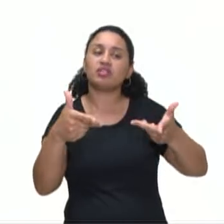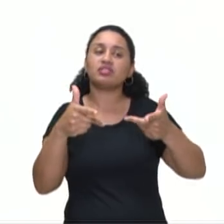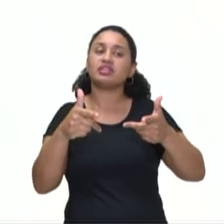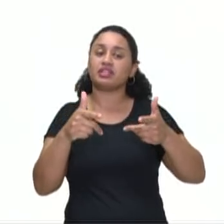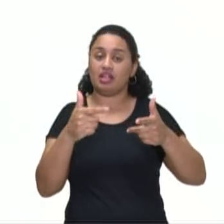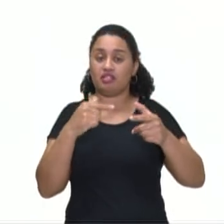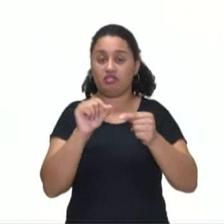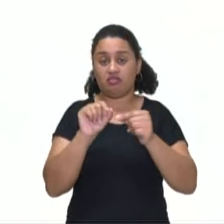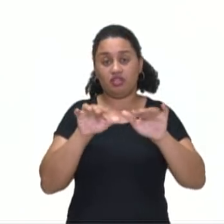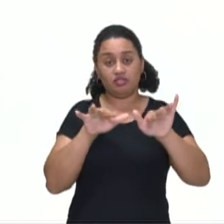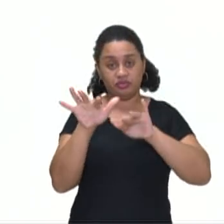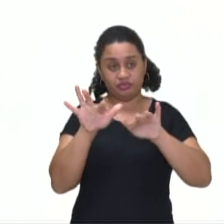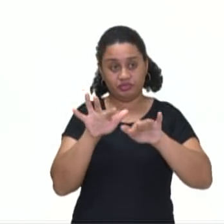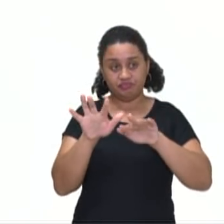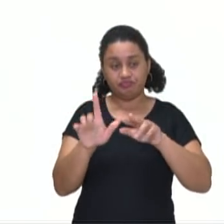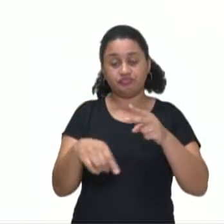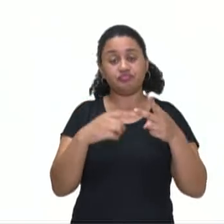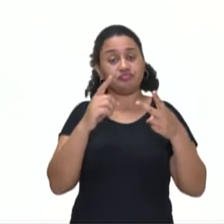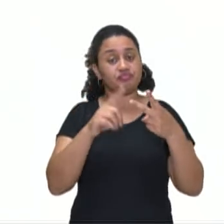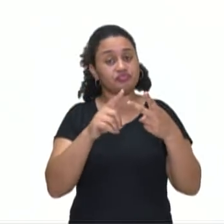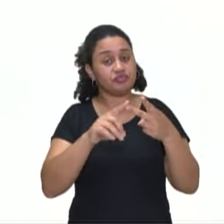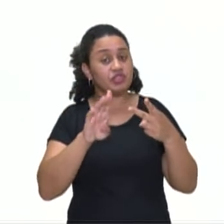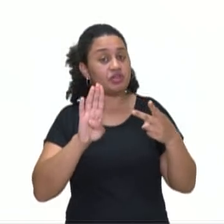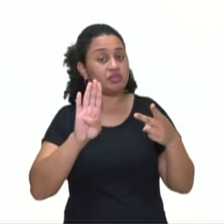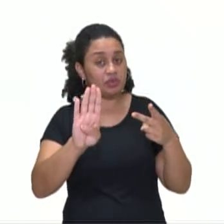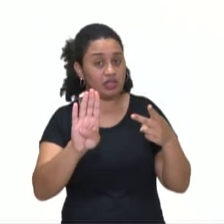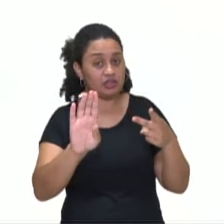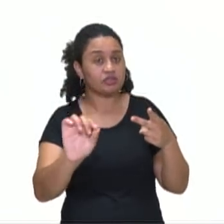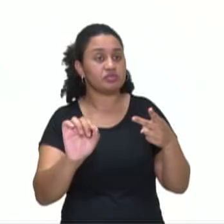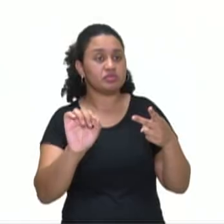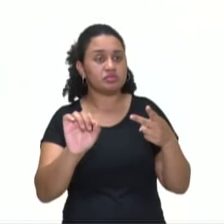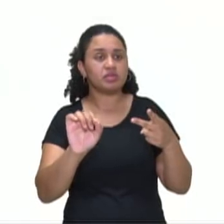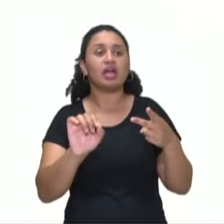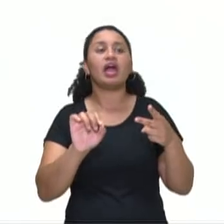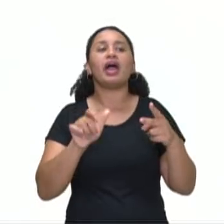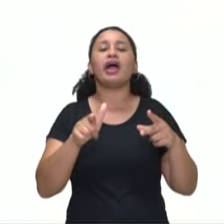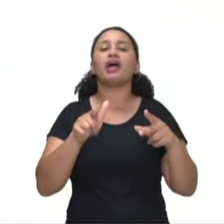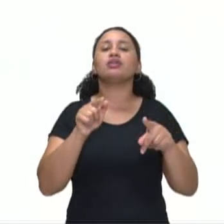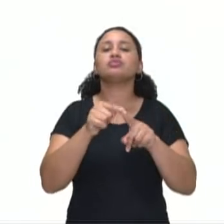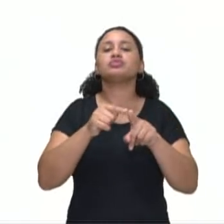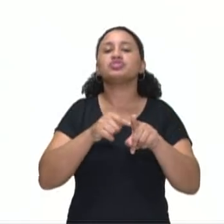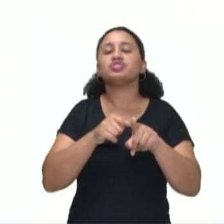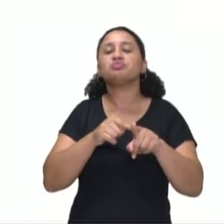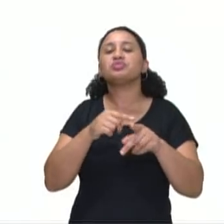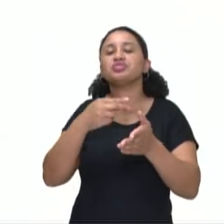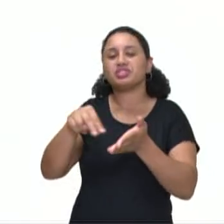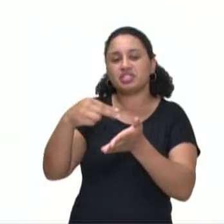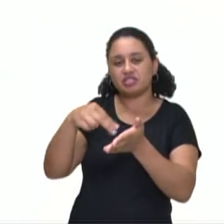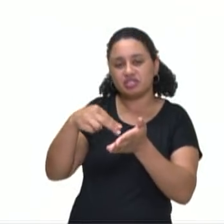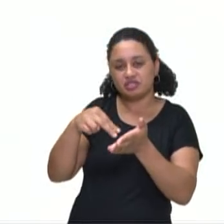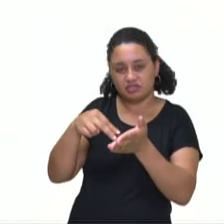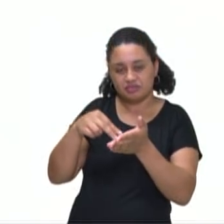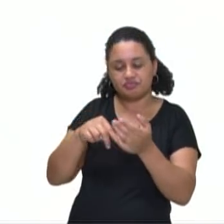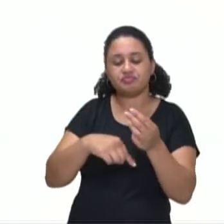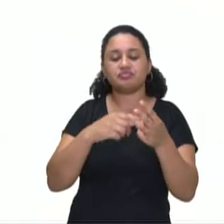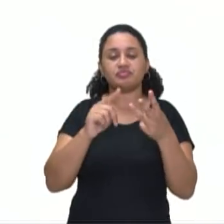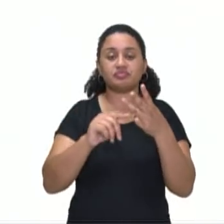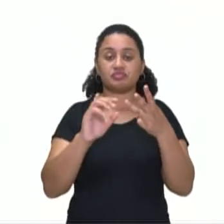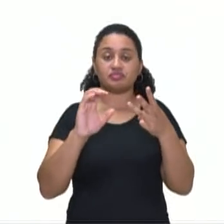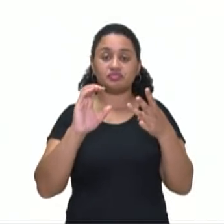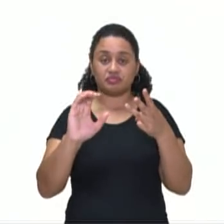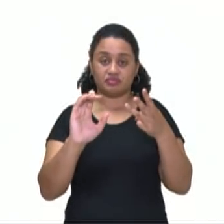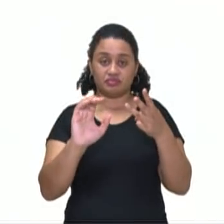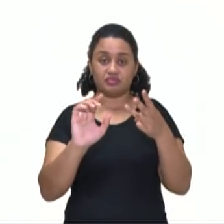dos movimentos? Alternativa B. É um determinado ritmo de dança? Alternativa